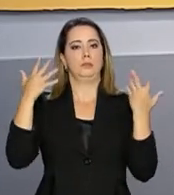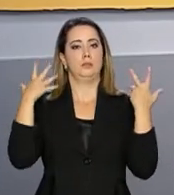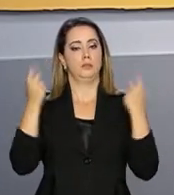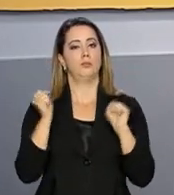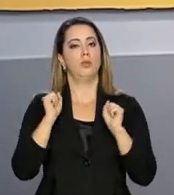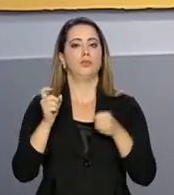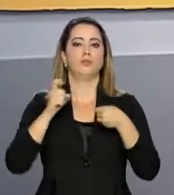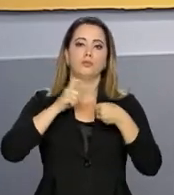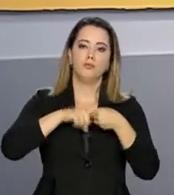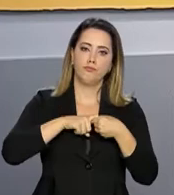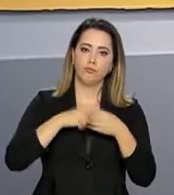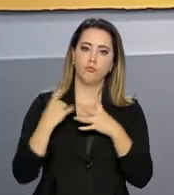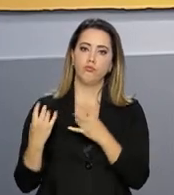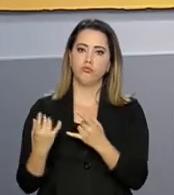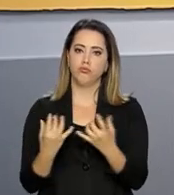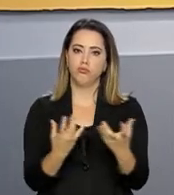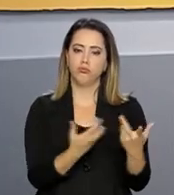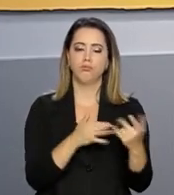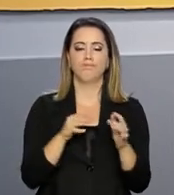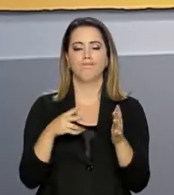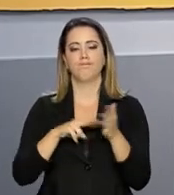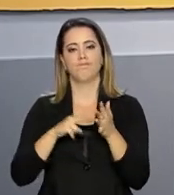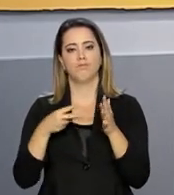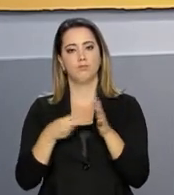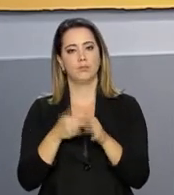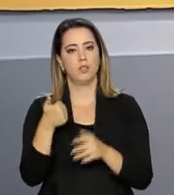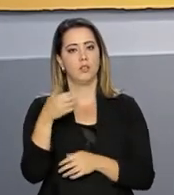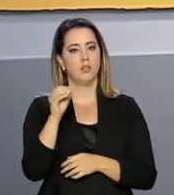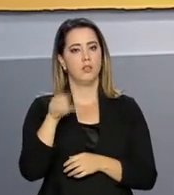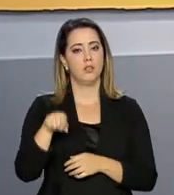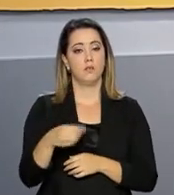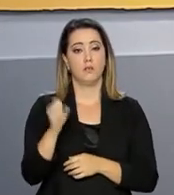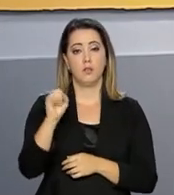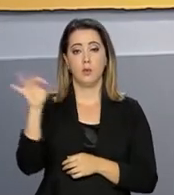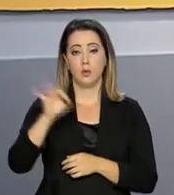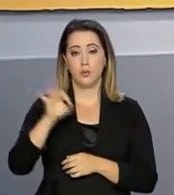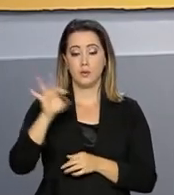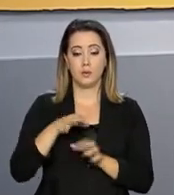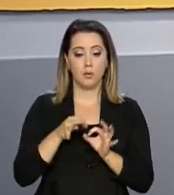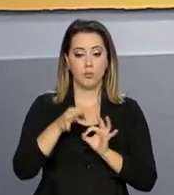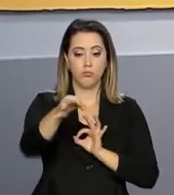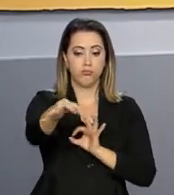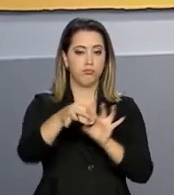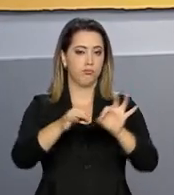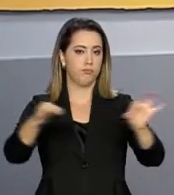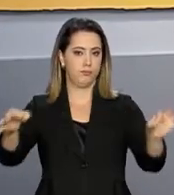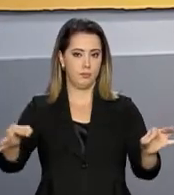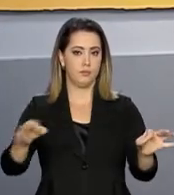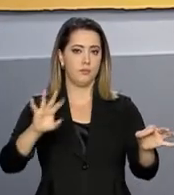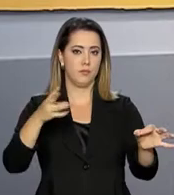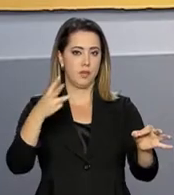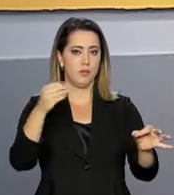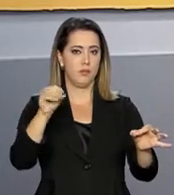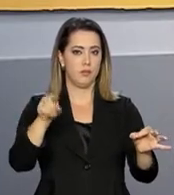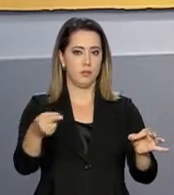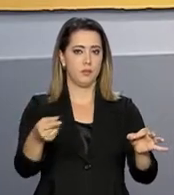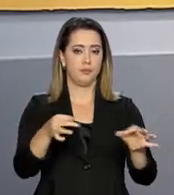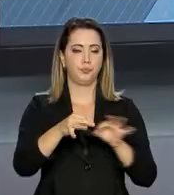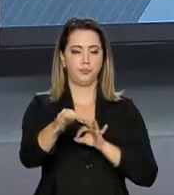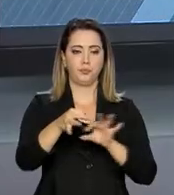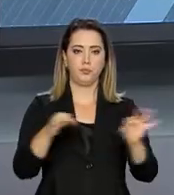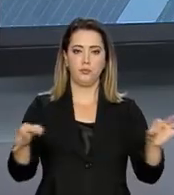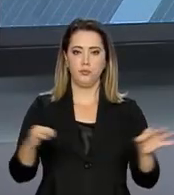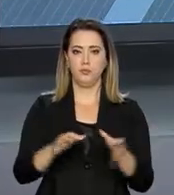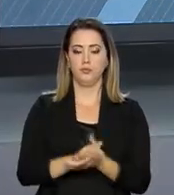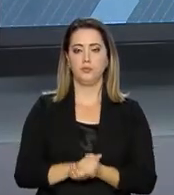do fogo a área queimada que vale a 10,8 por cento do parque que tem cerca de 30 mil hectares